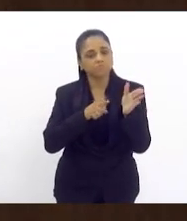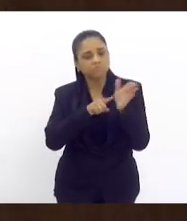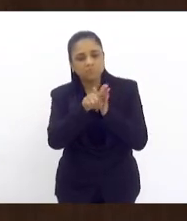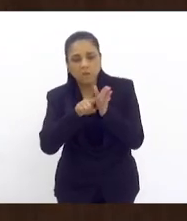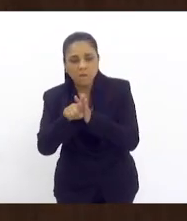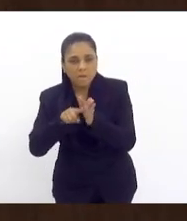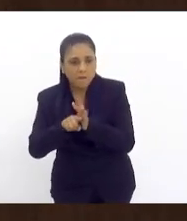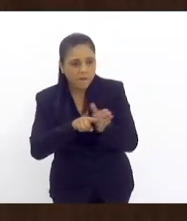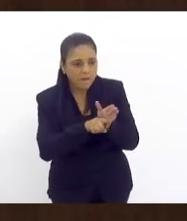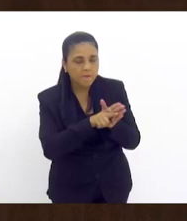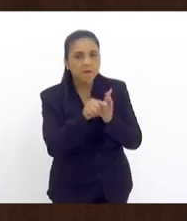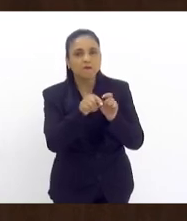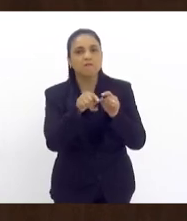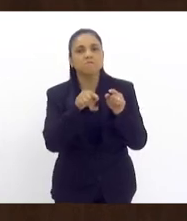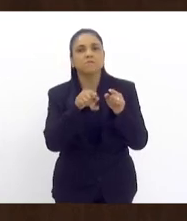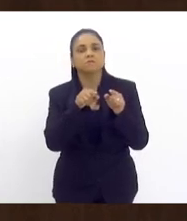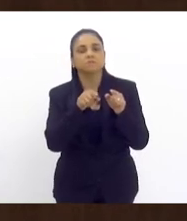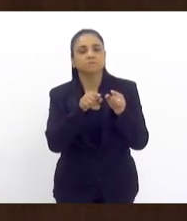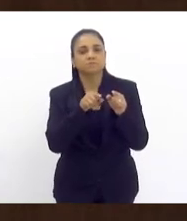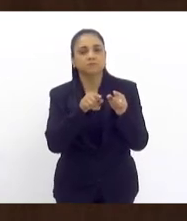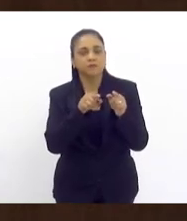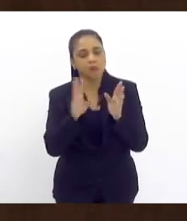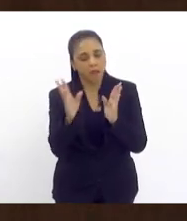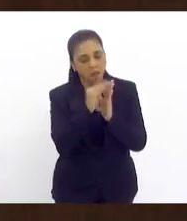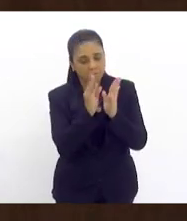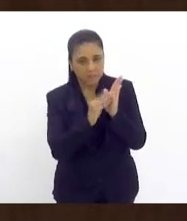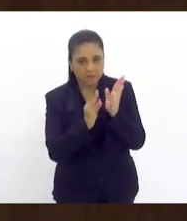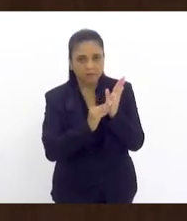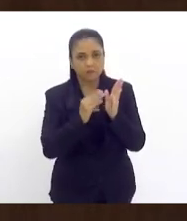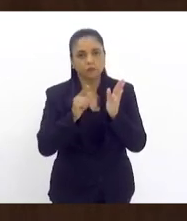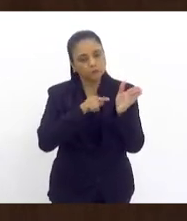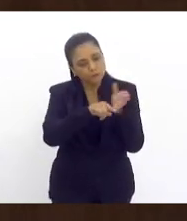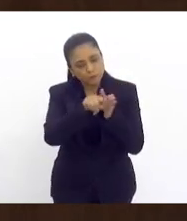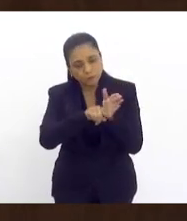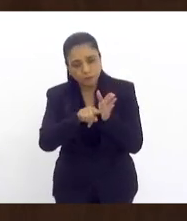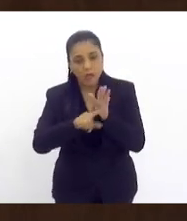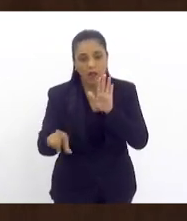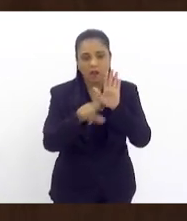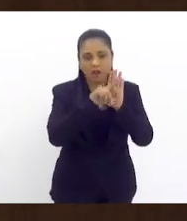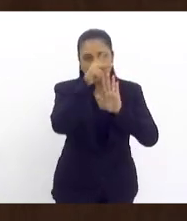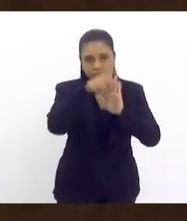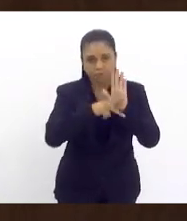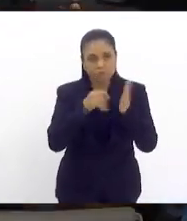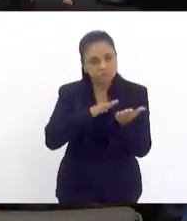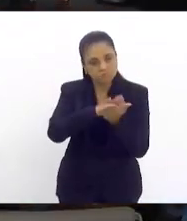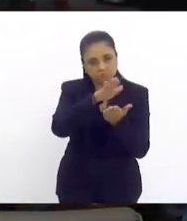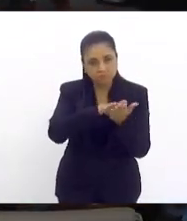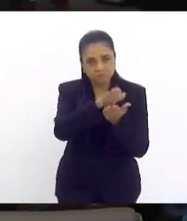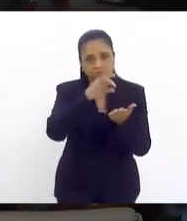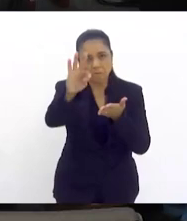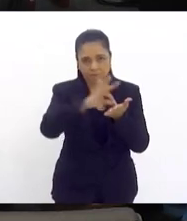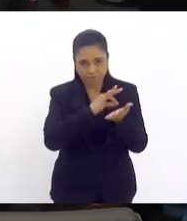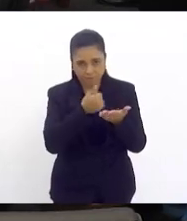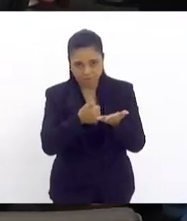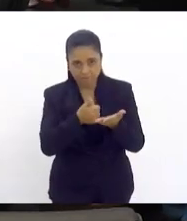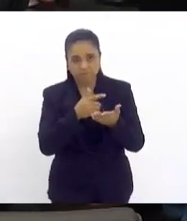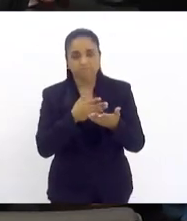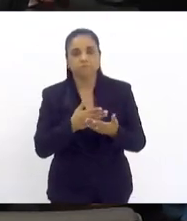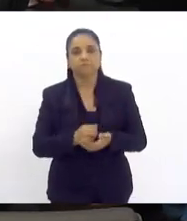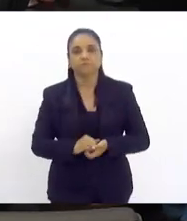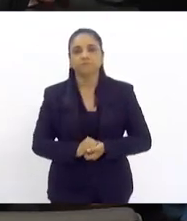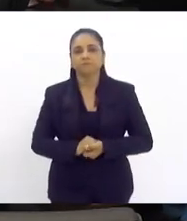aspectos necessários para sua efetiva aplicação. Esta lei entra em vigor na data de sua publicação. Por nada.